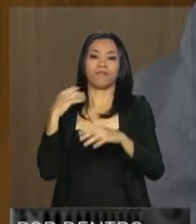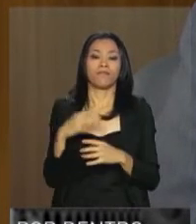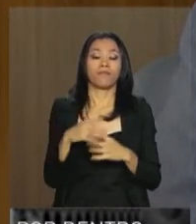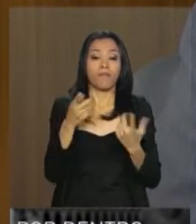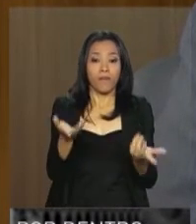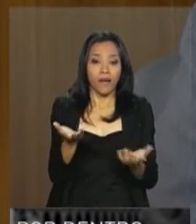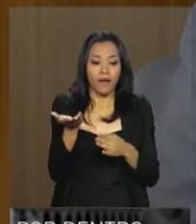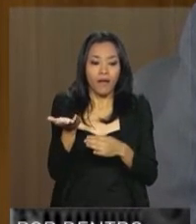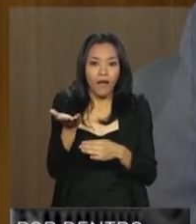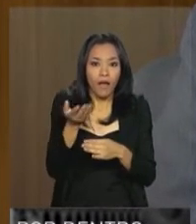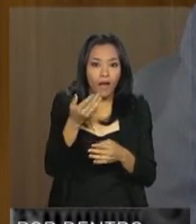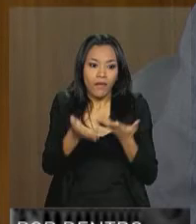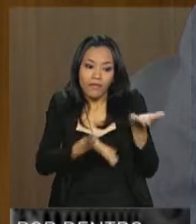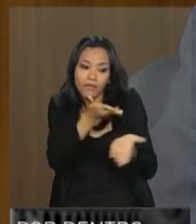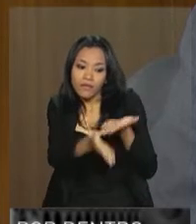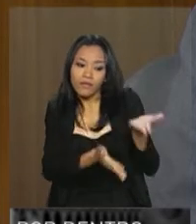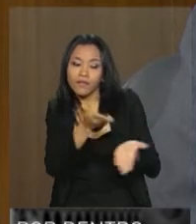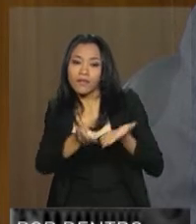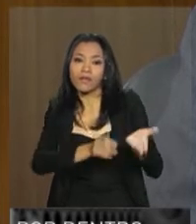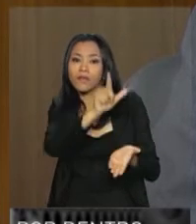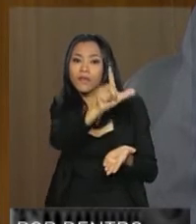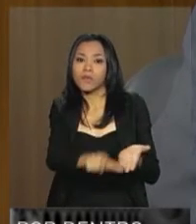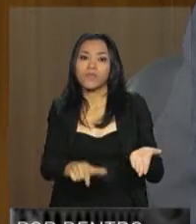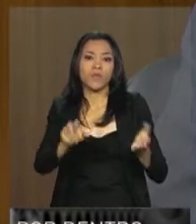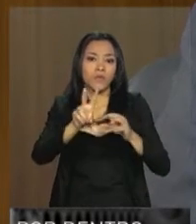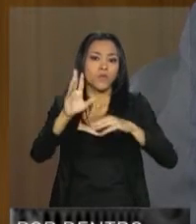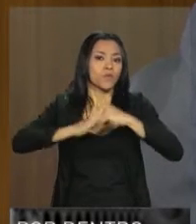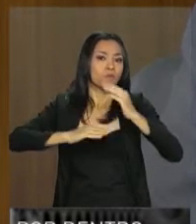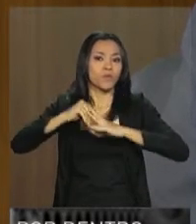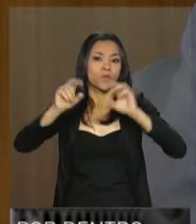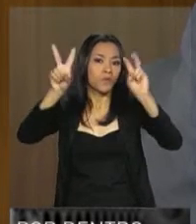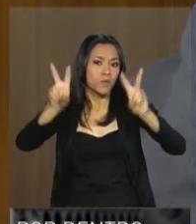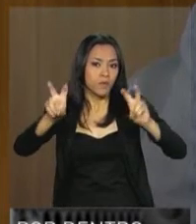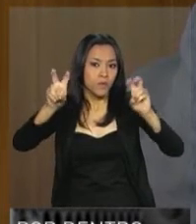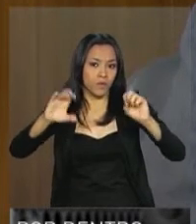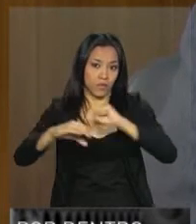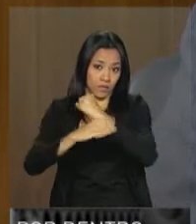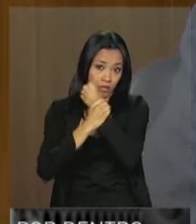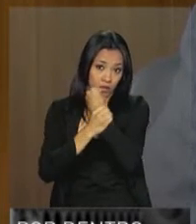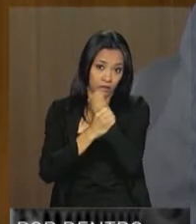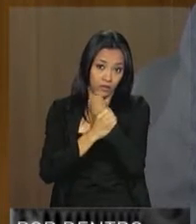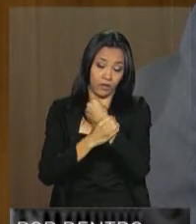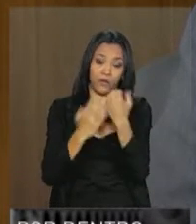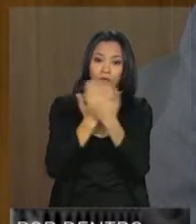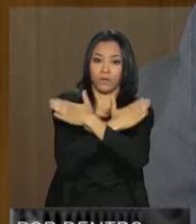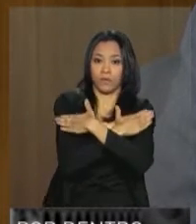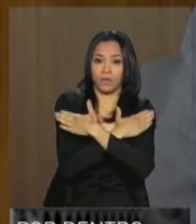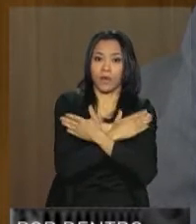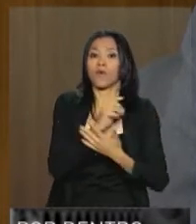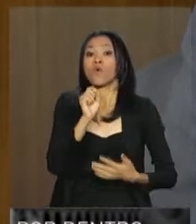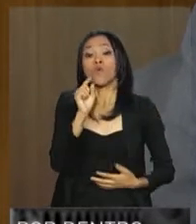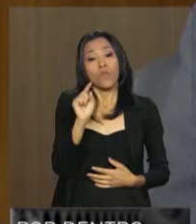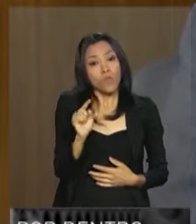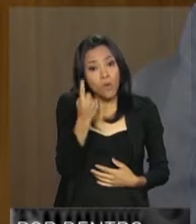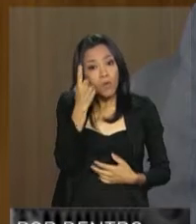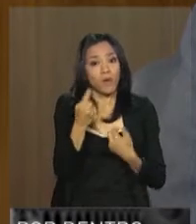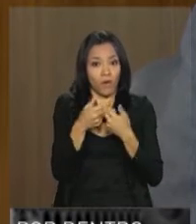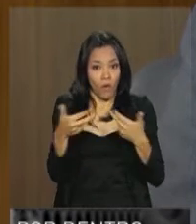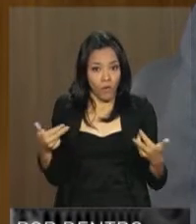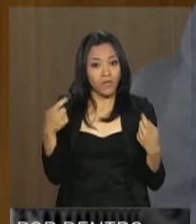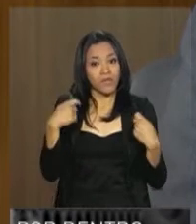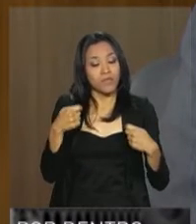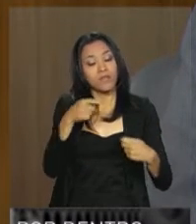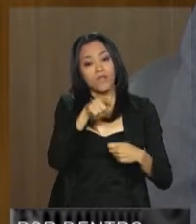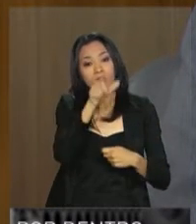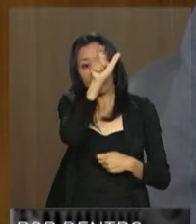a relacionada ao seguro desemprego o único serviço o trabalhador deverá fazer adicionalmente é comparecer